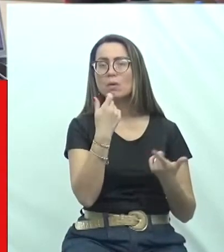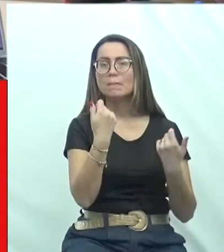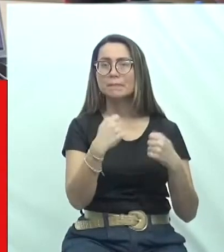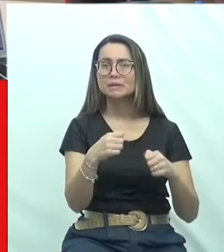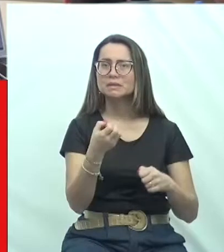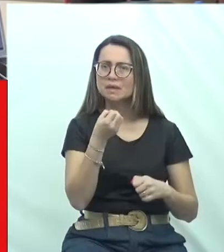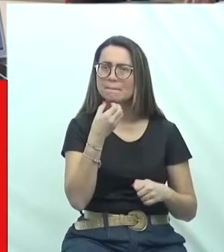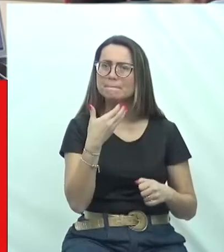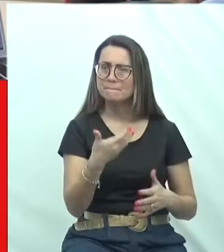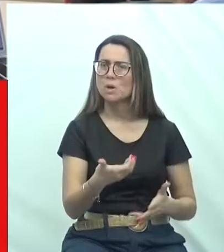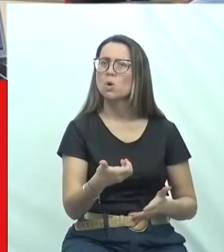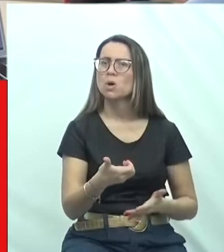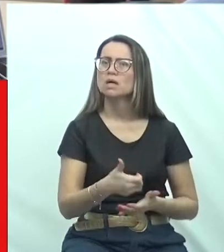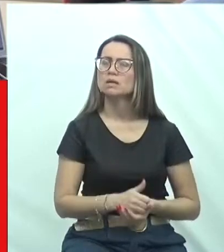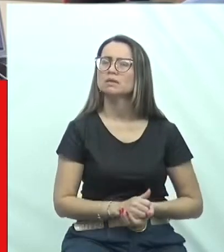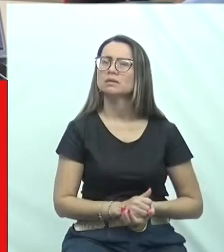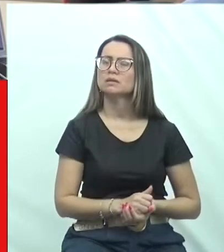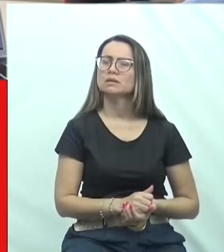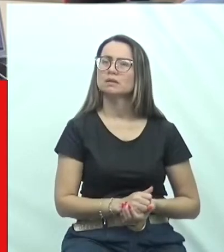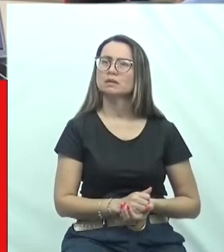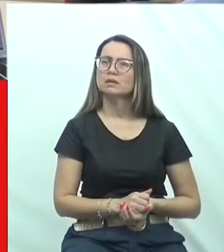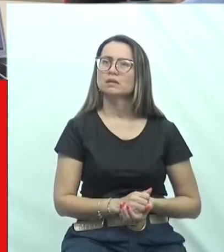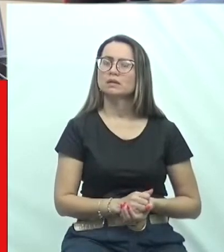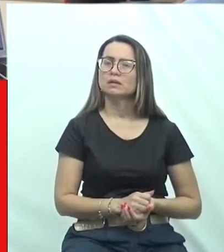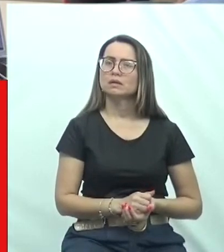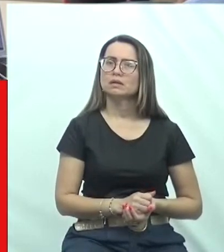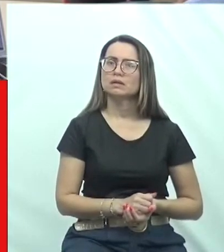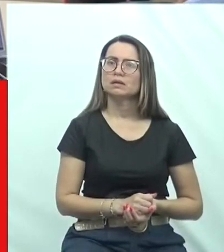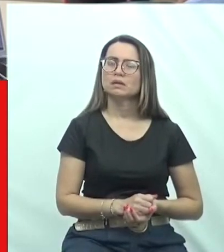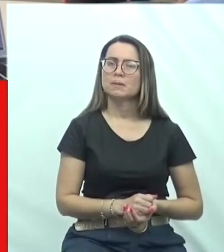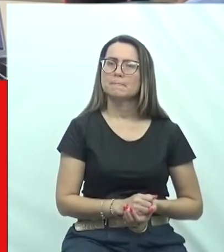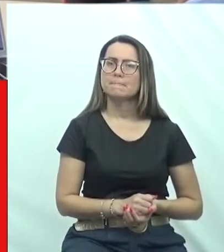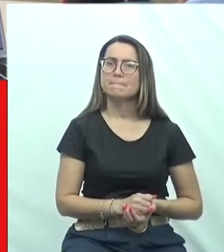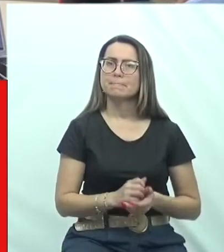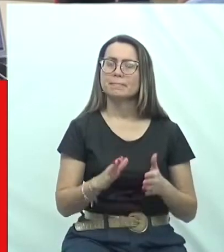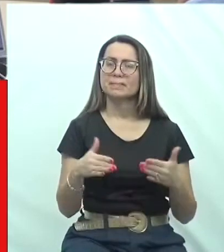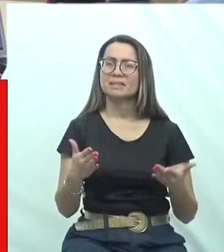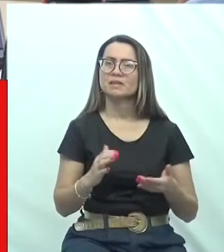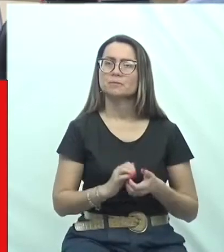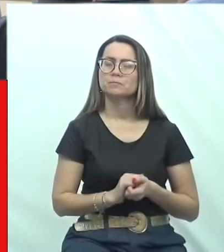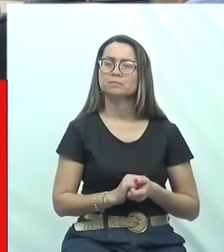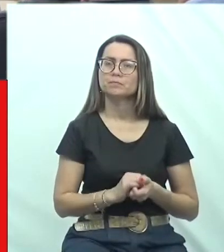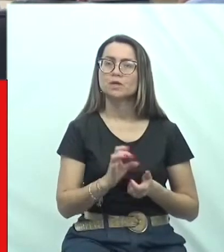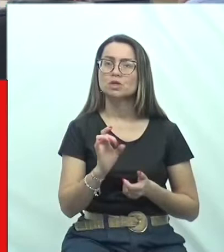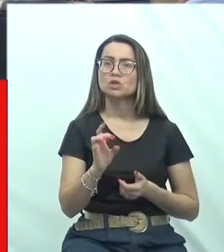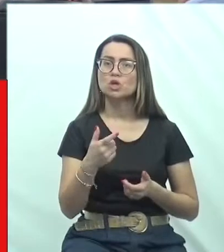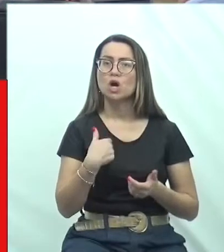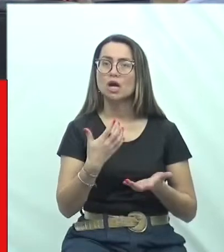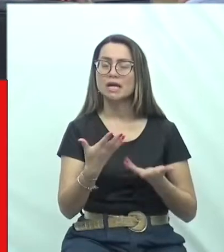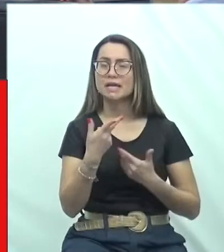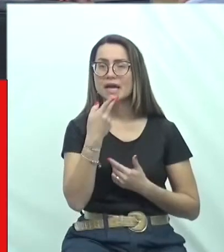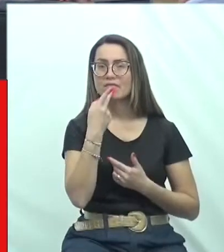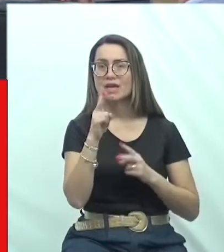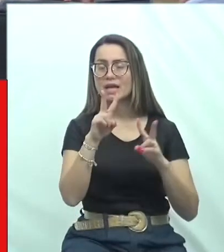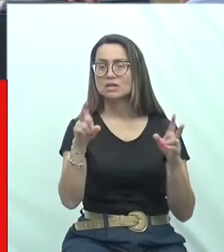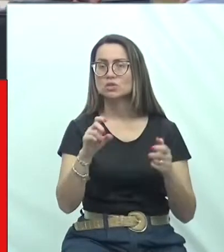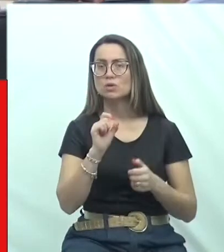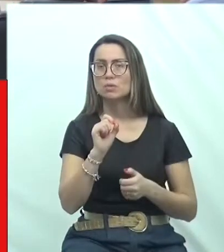né? Não só no nosso município, mas no estado. Né? Então, só queria colocar nesse sentido, por que